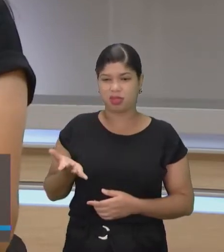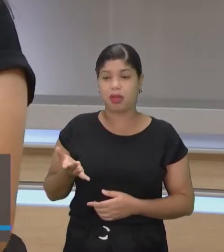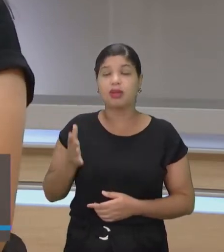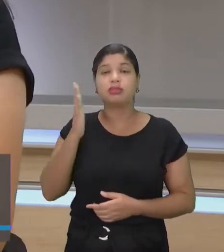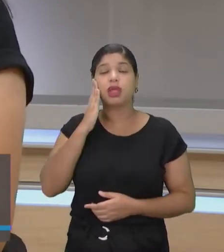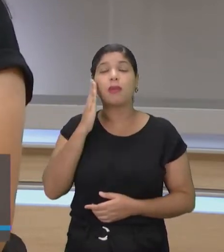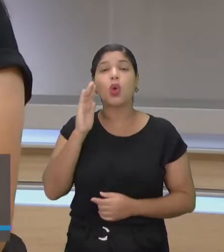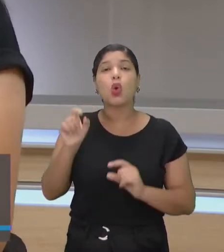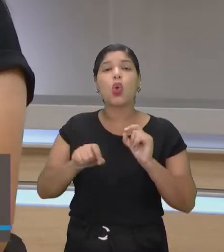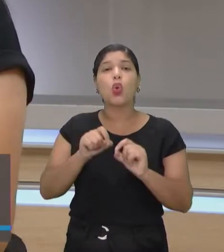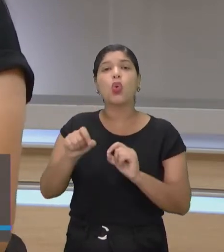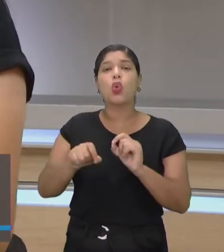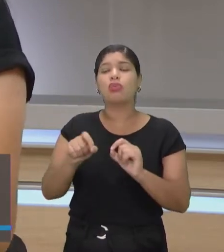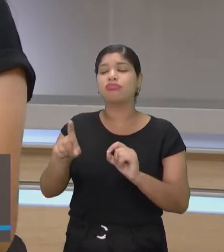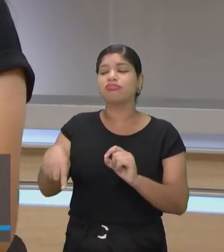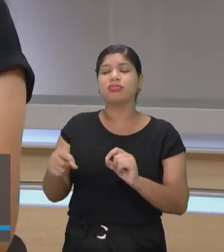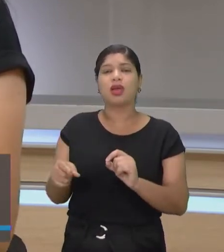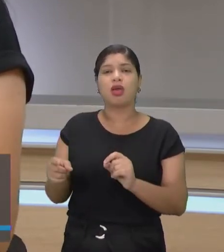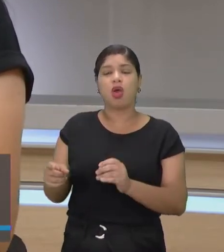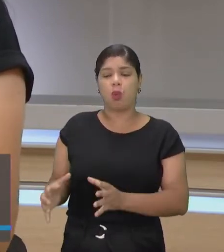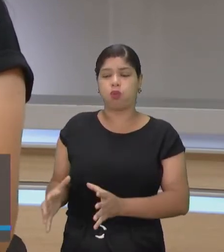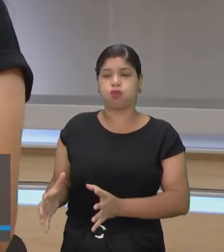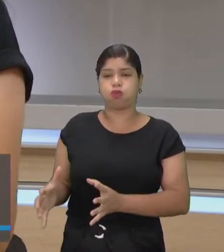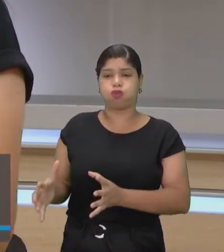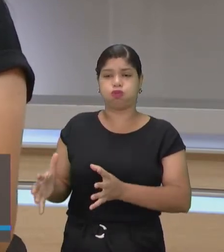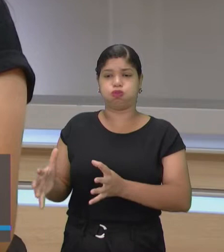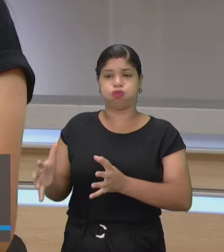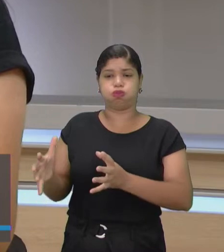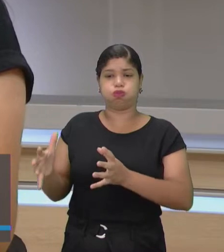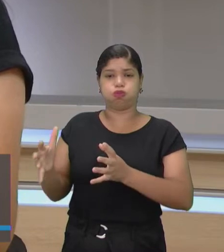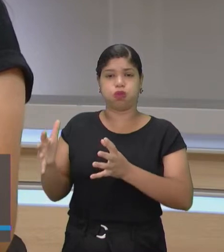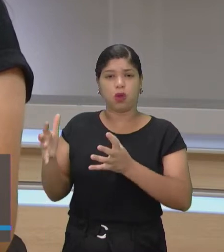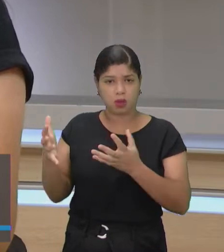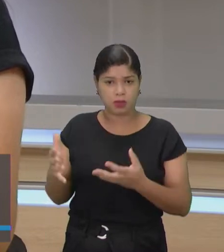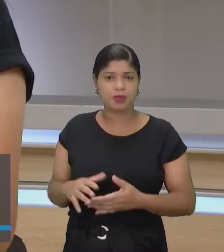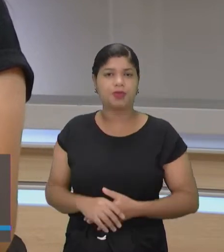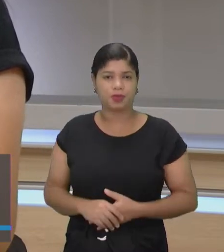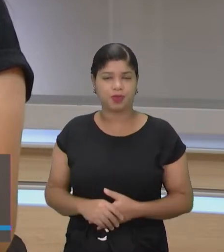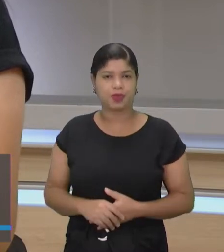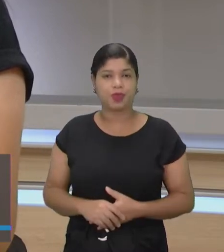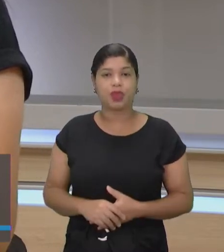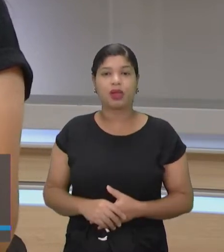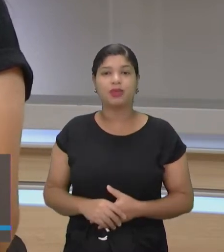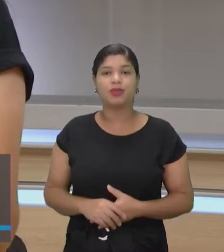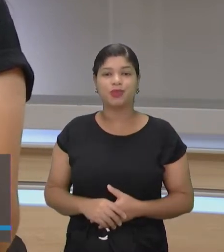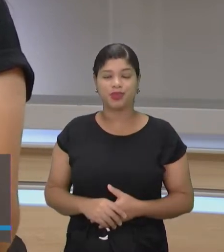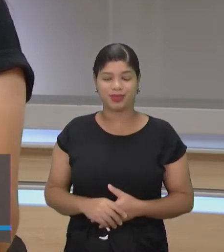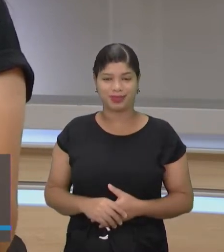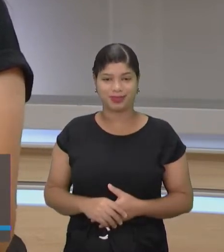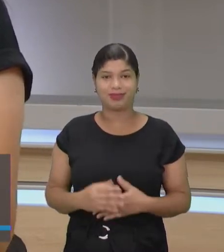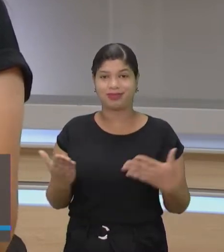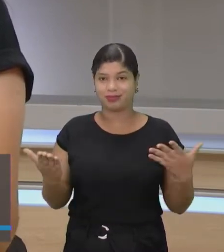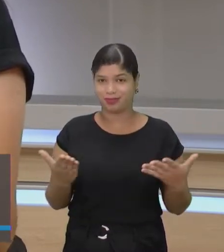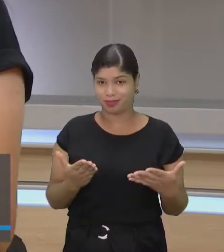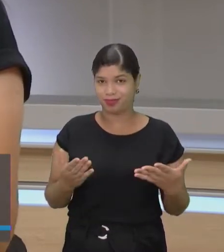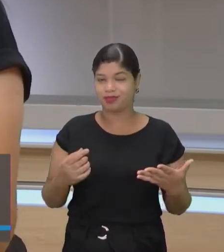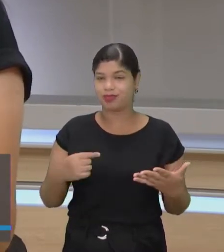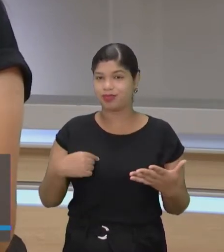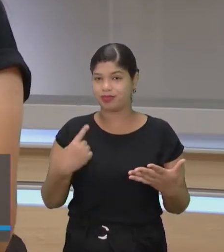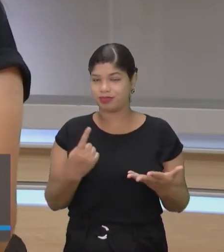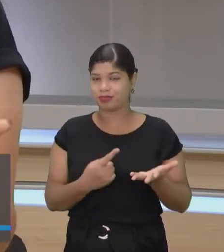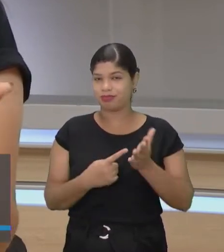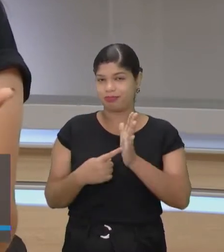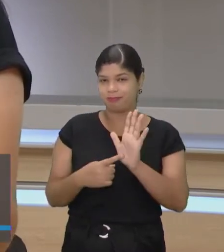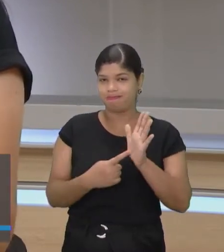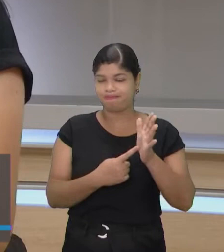lixo e o que é feito com ele. Então, nessa aula a gente trouxe para vocês algumas, vamos dizer assim, algumas taxações, algumas